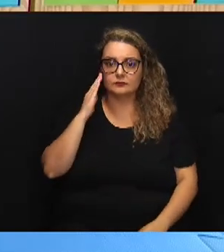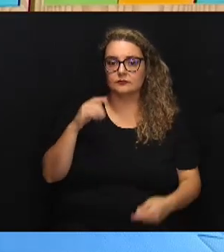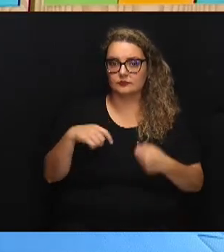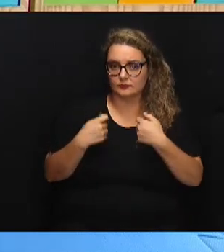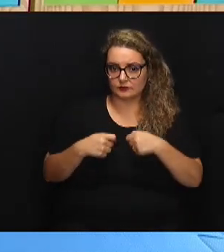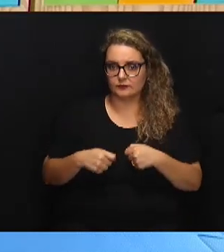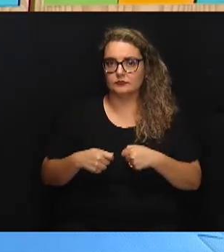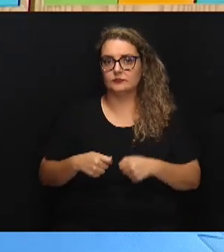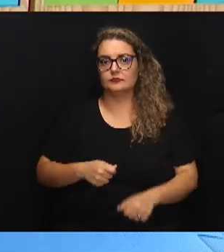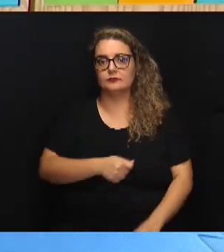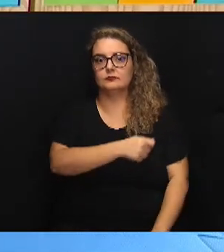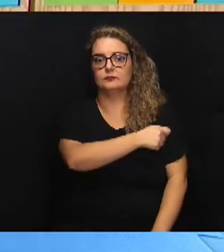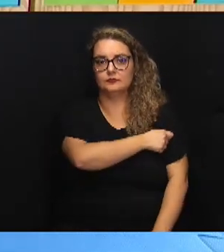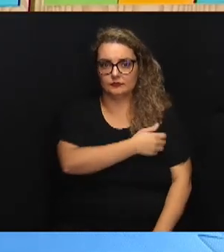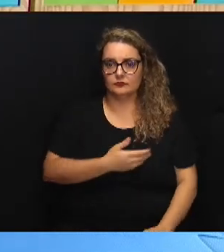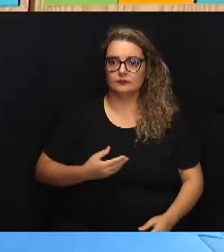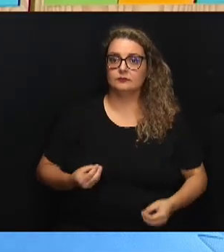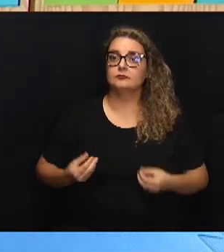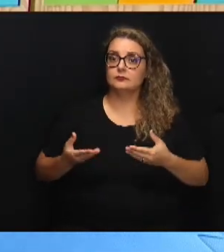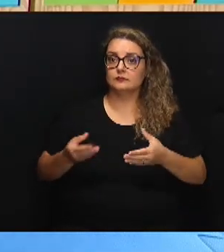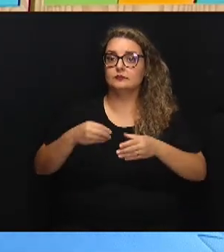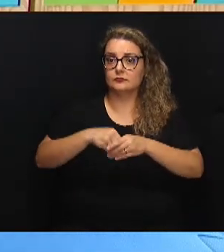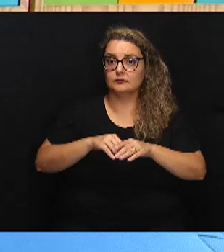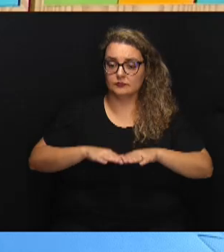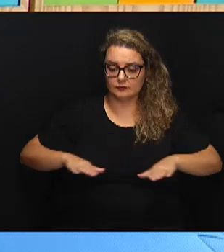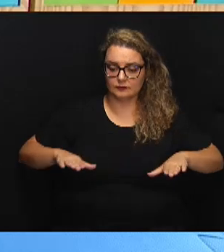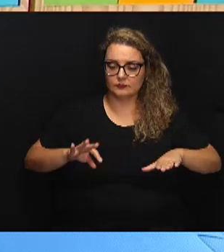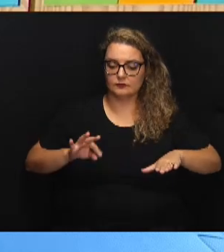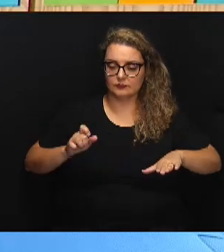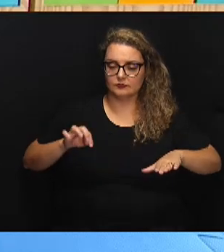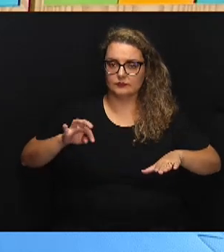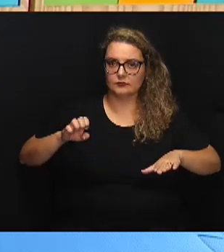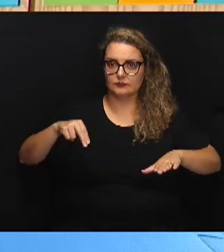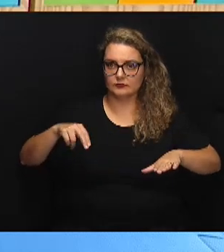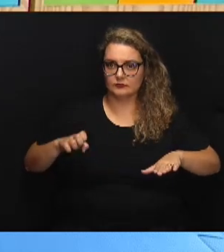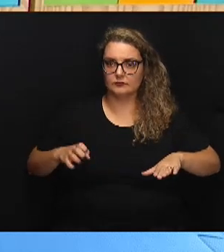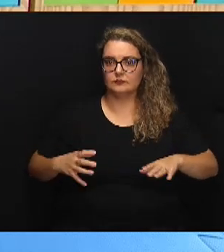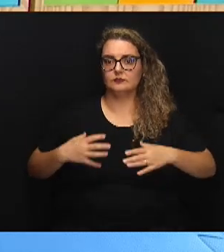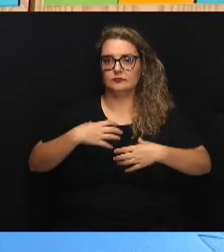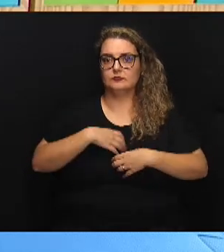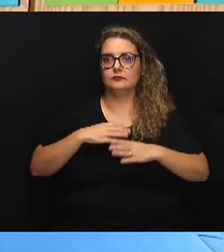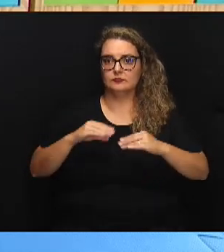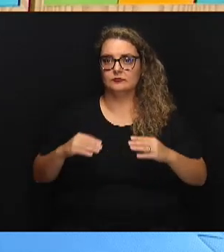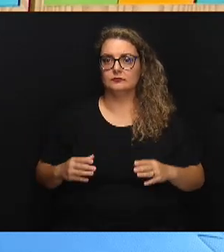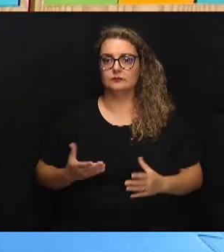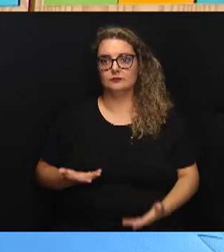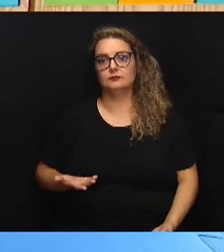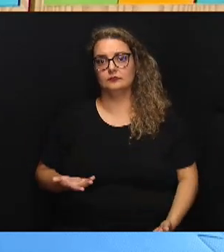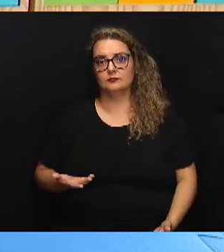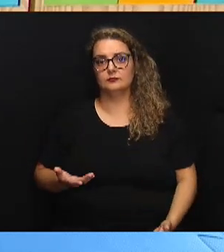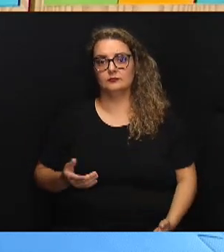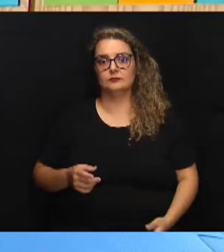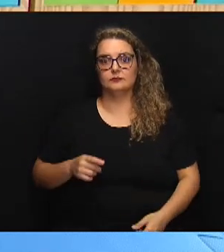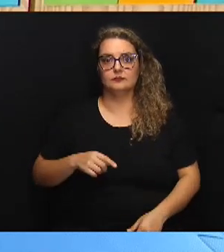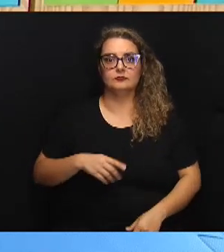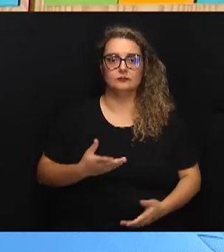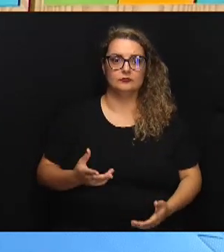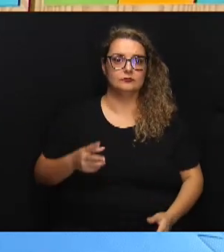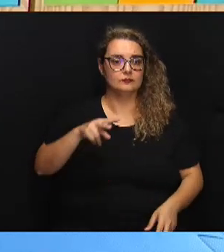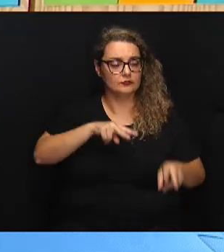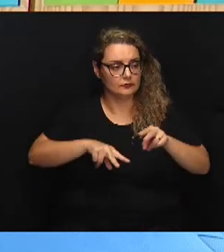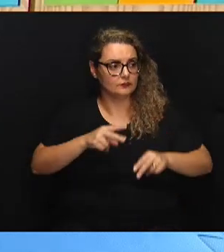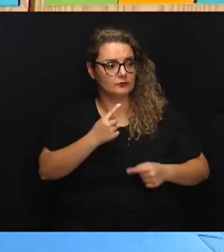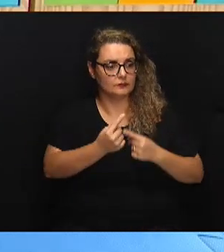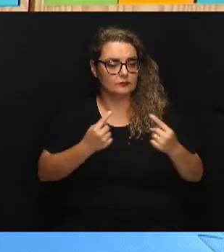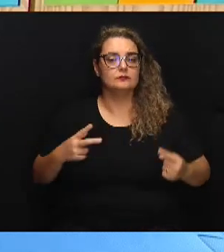necessidade do aluno e trazer isso para dentro do tatame de uma maneira que ele se sinta acolhido e confortável. Então, o olhar é sempre individual.